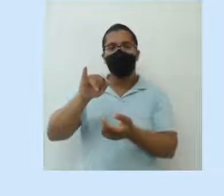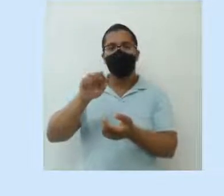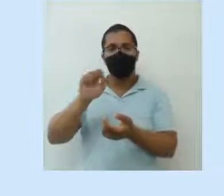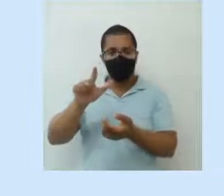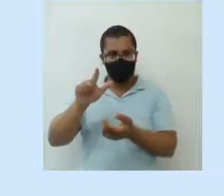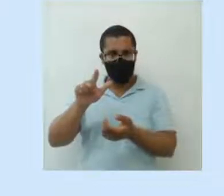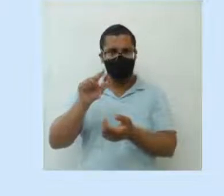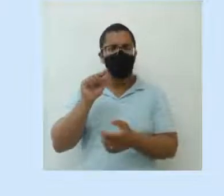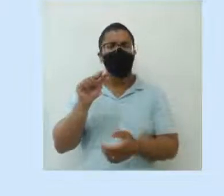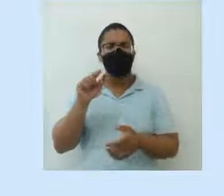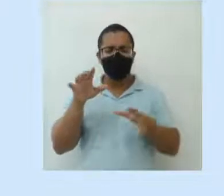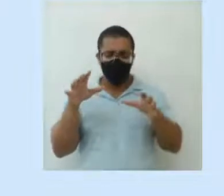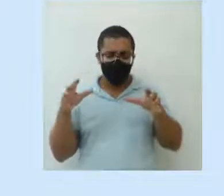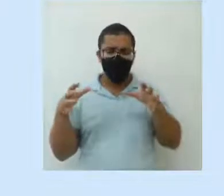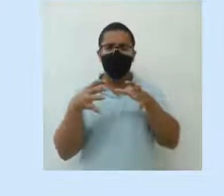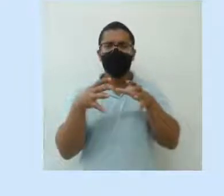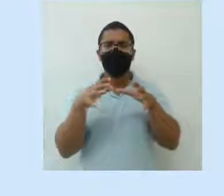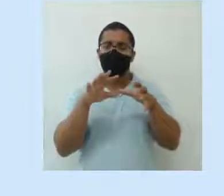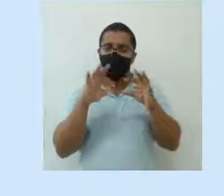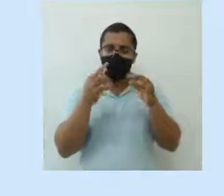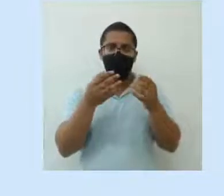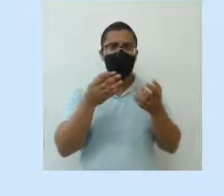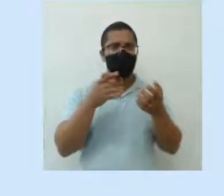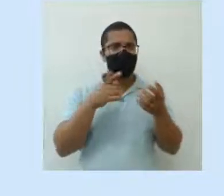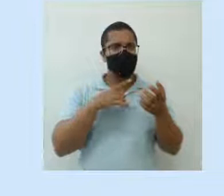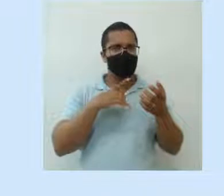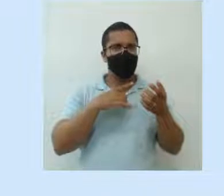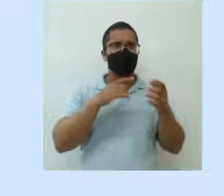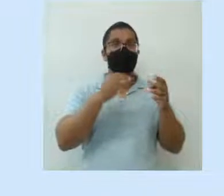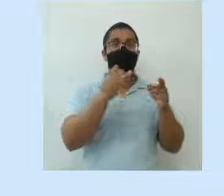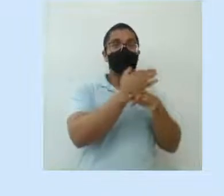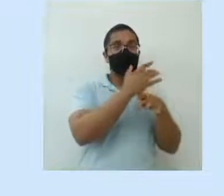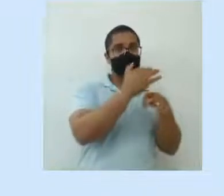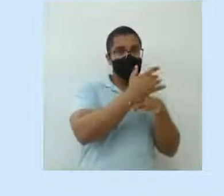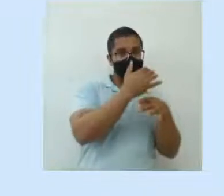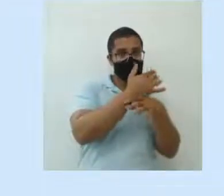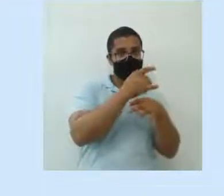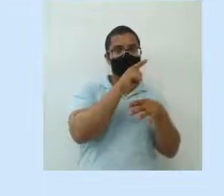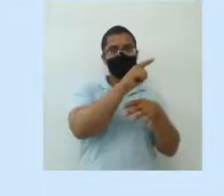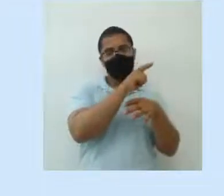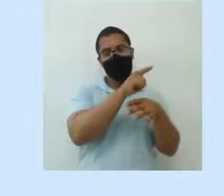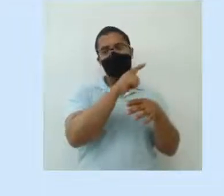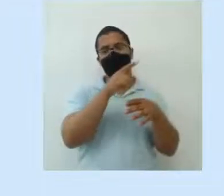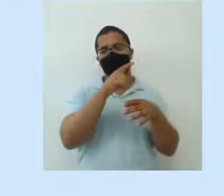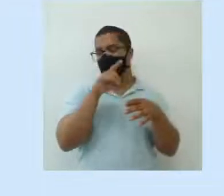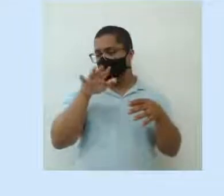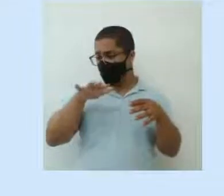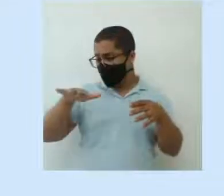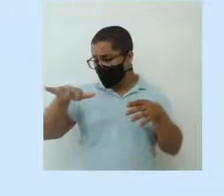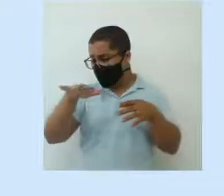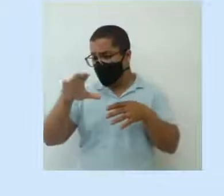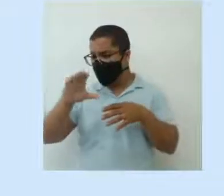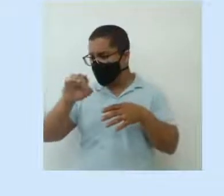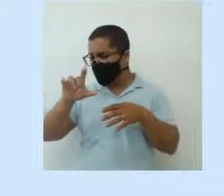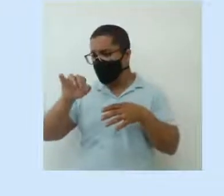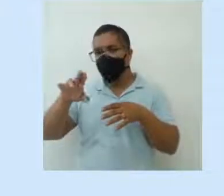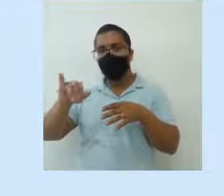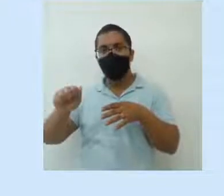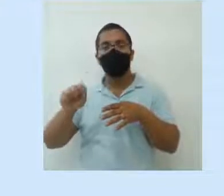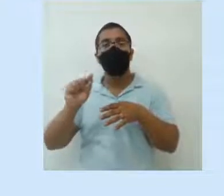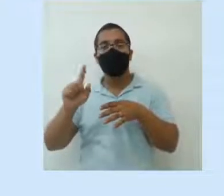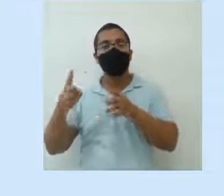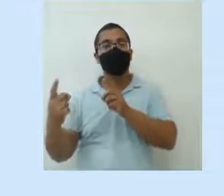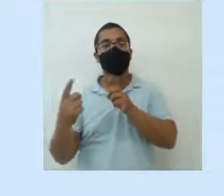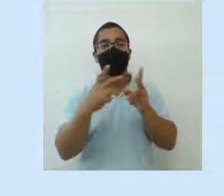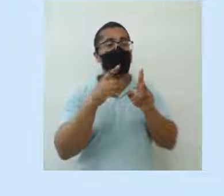comercial com as metrópoles, não é isso? Então a metrópole só poderia, na realidade, as colônias só poderia comercializar com a